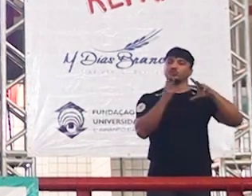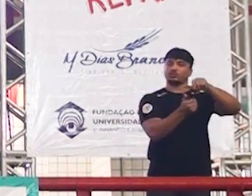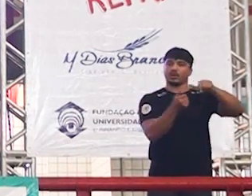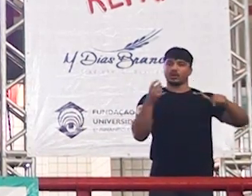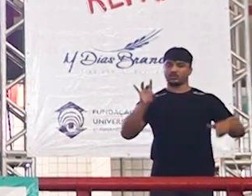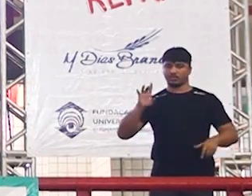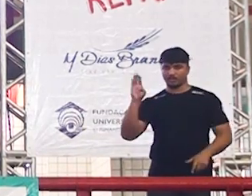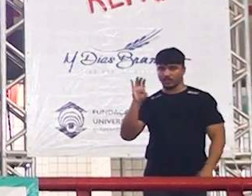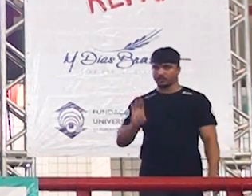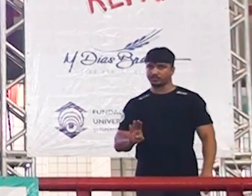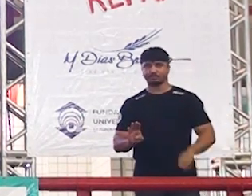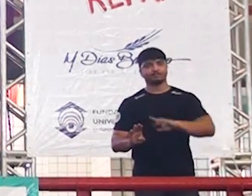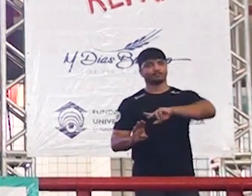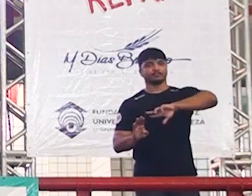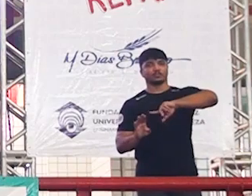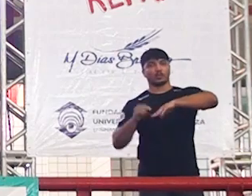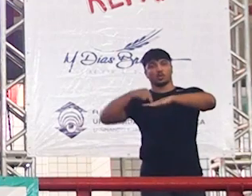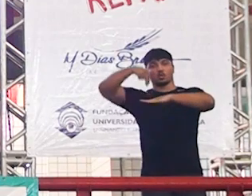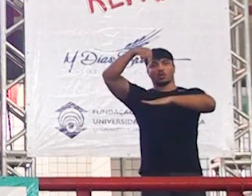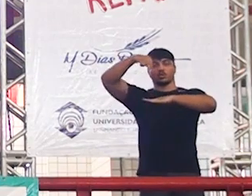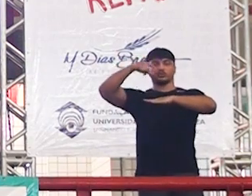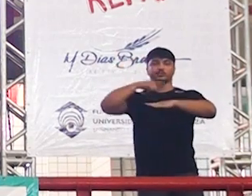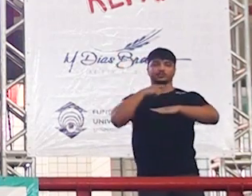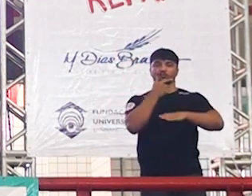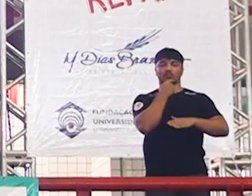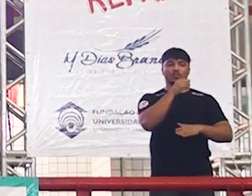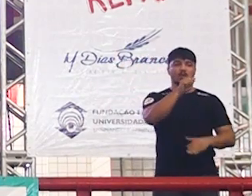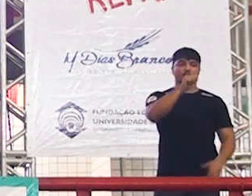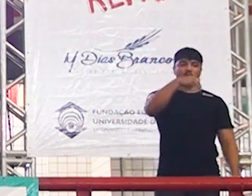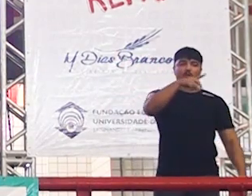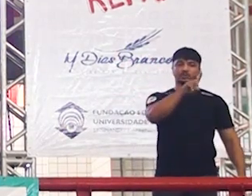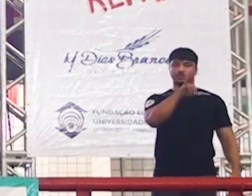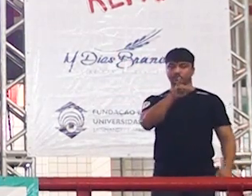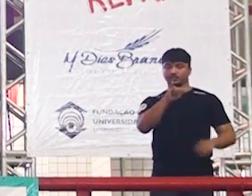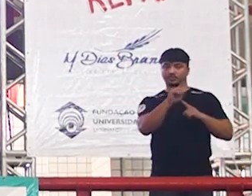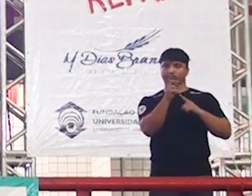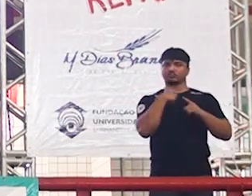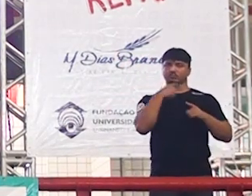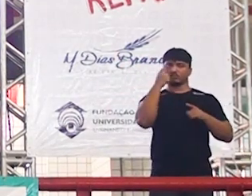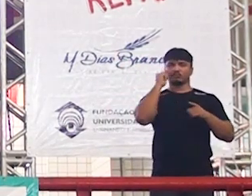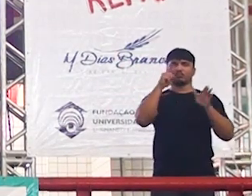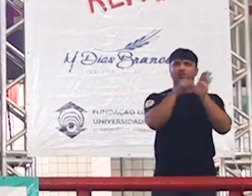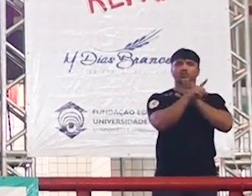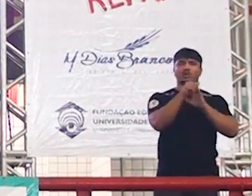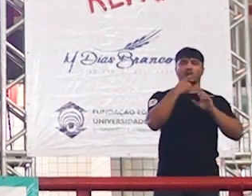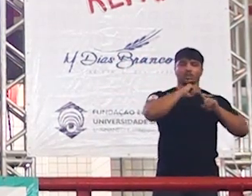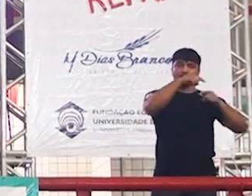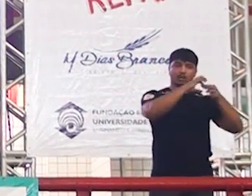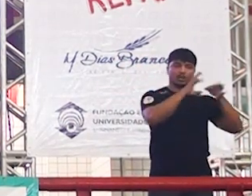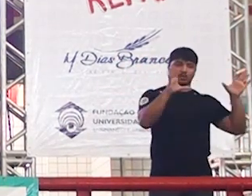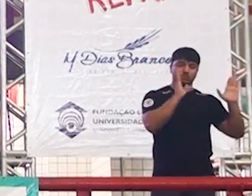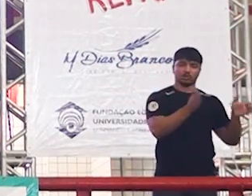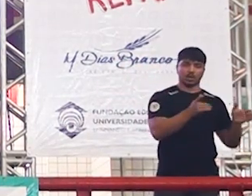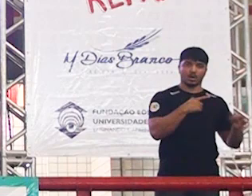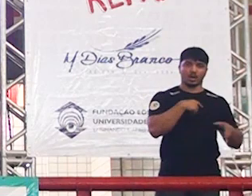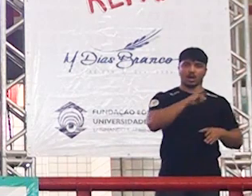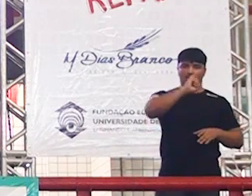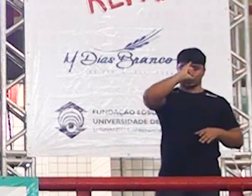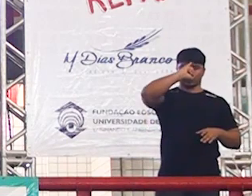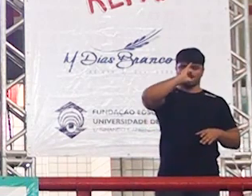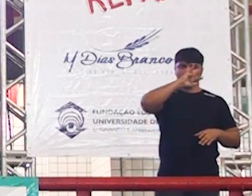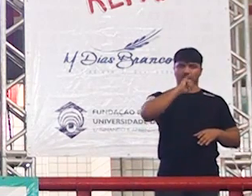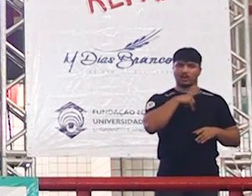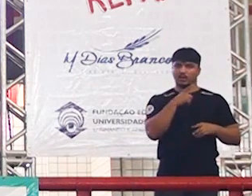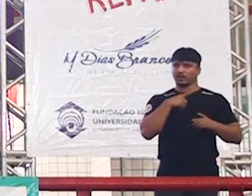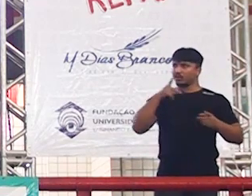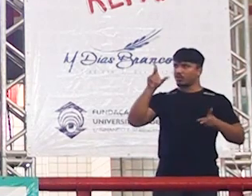não. Conta-se que Mahatma Gandhi, ao ser perguntado se, depois da independência, a Índia perseguiria o